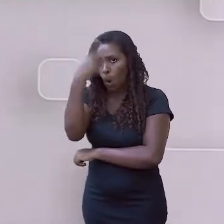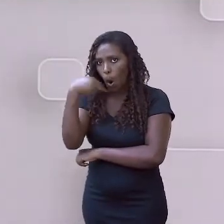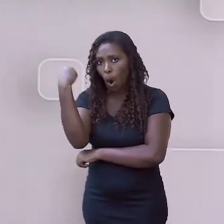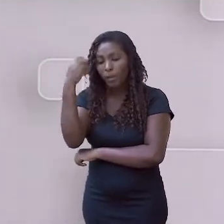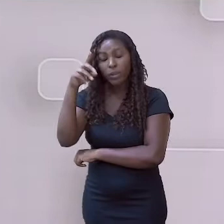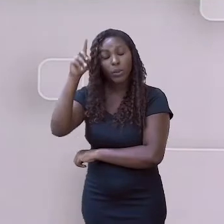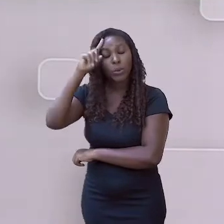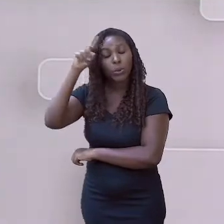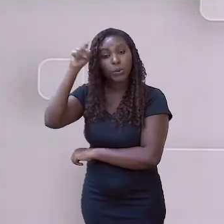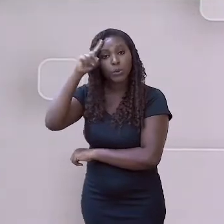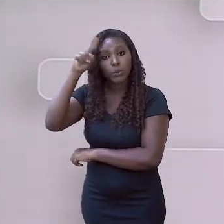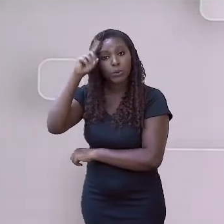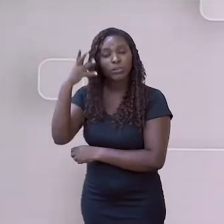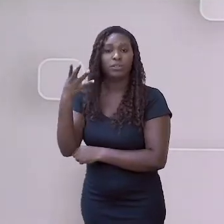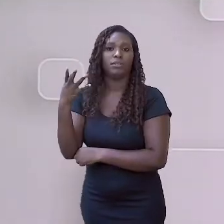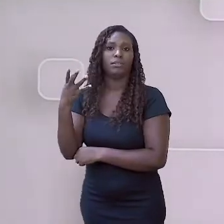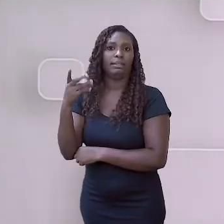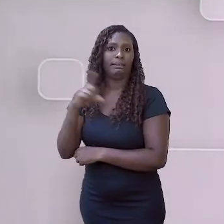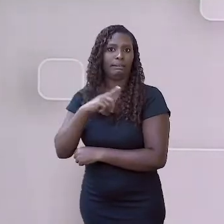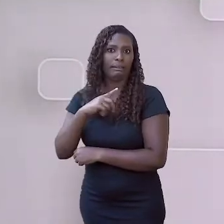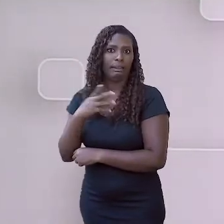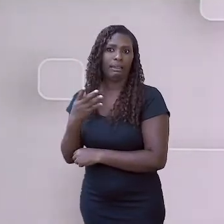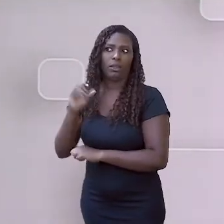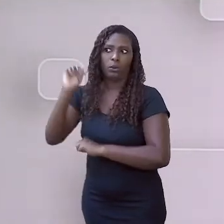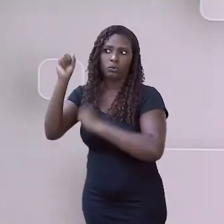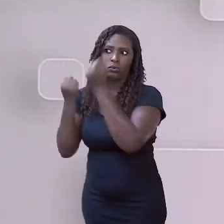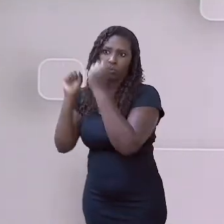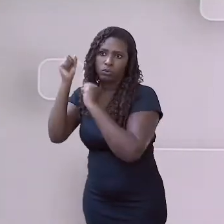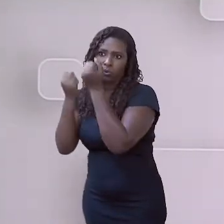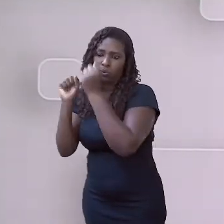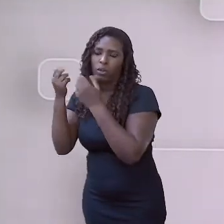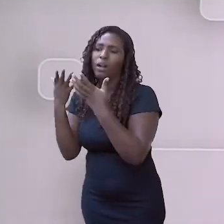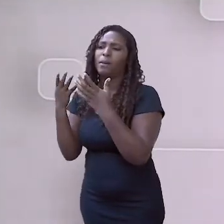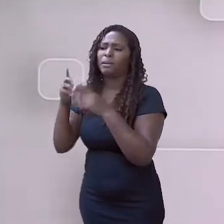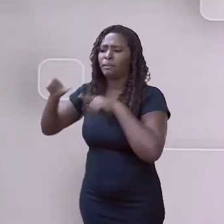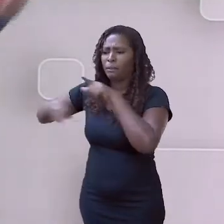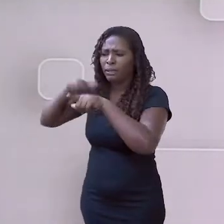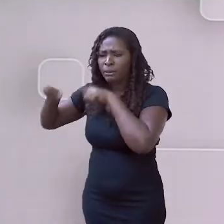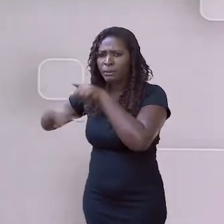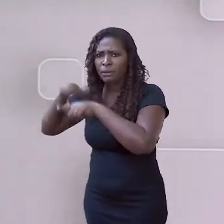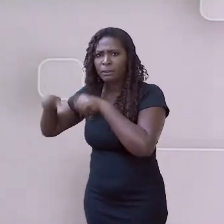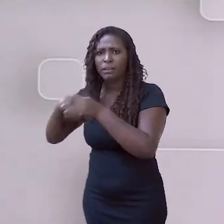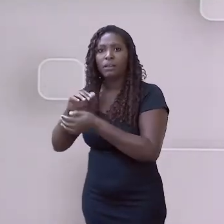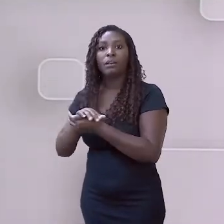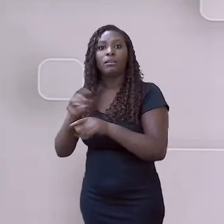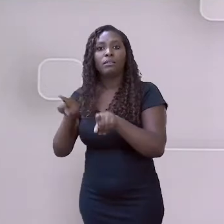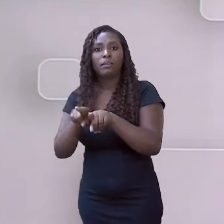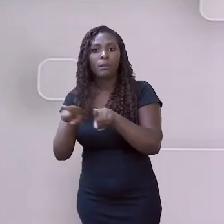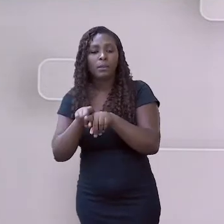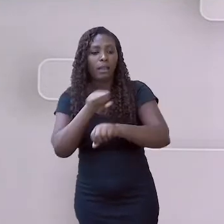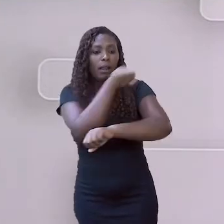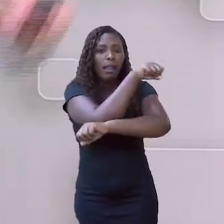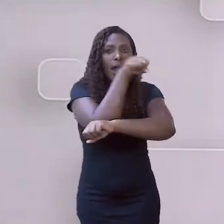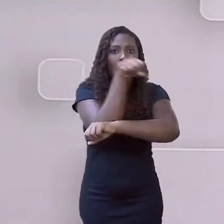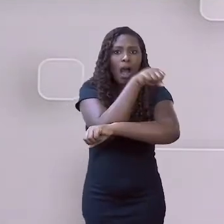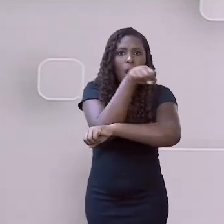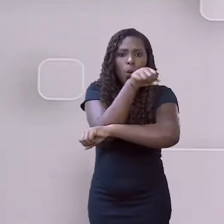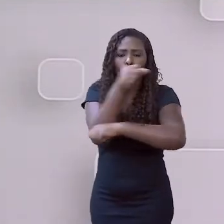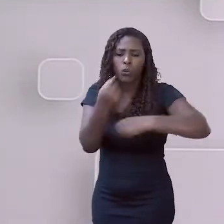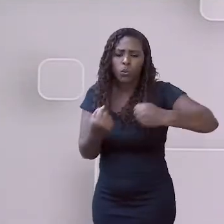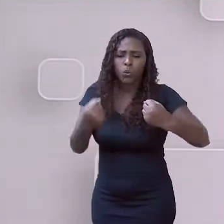mais usando veículos. Isso está gerando o quê? Isso está causando o